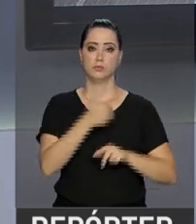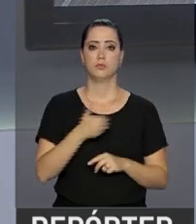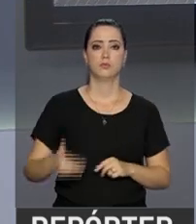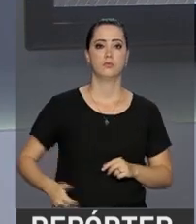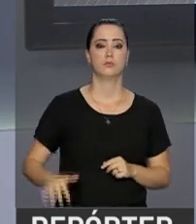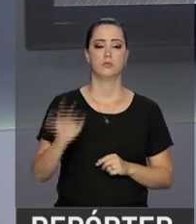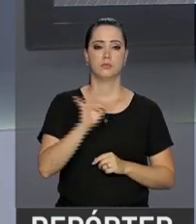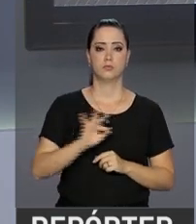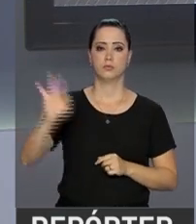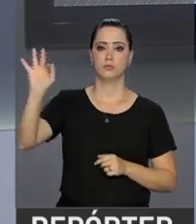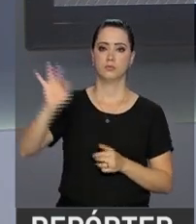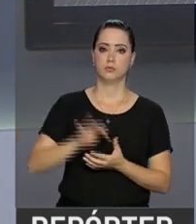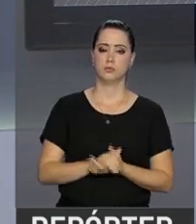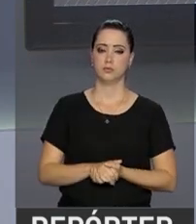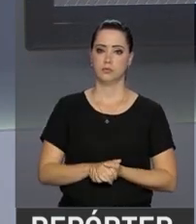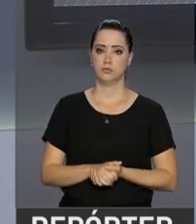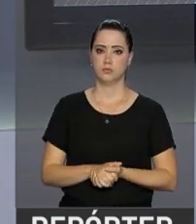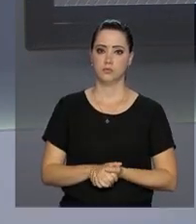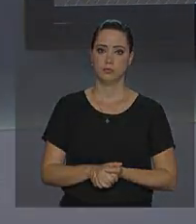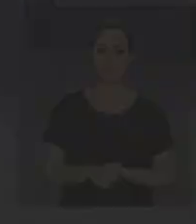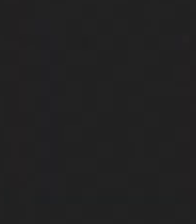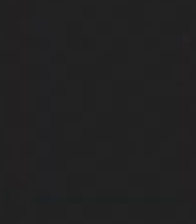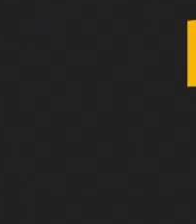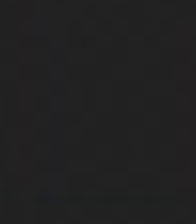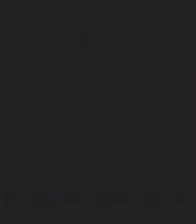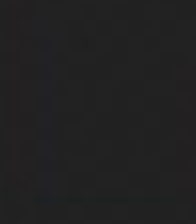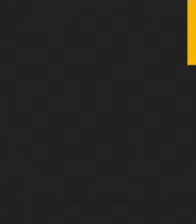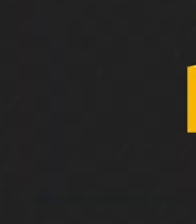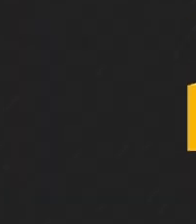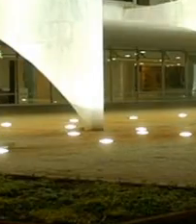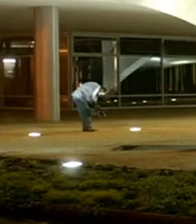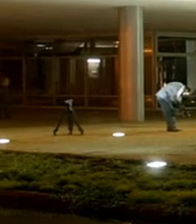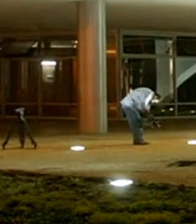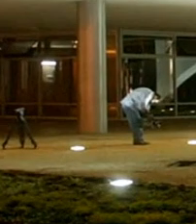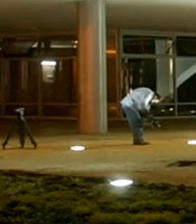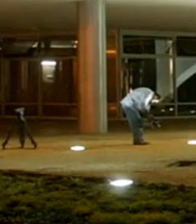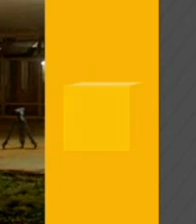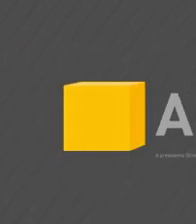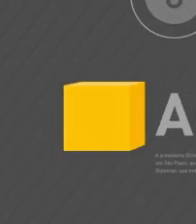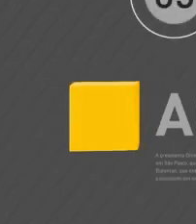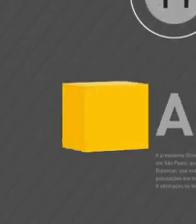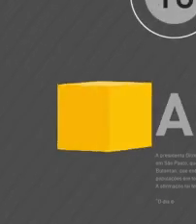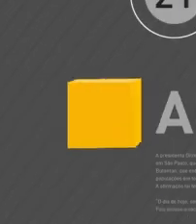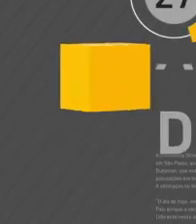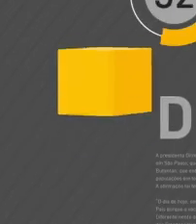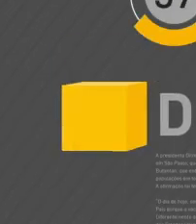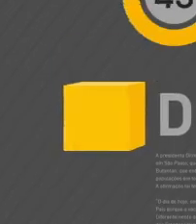NBR, a TV do Governo Federal.